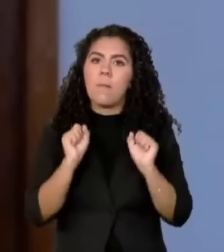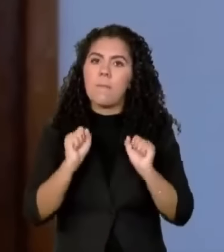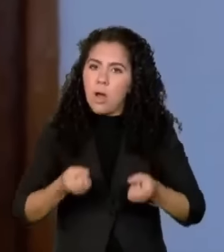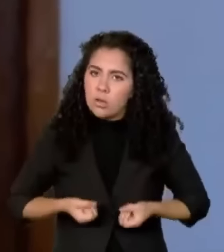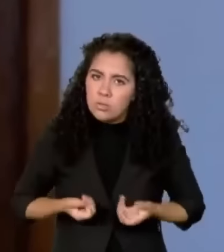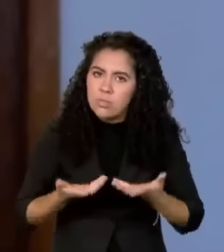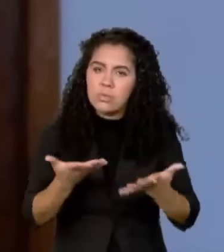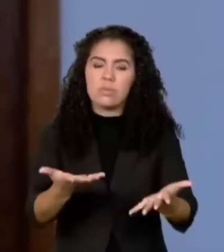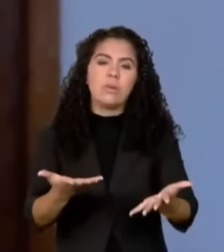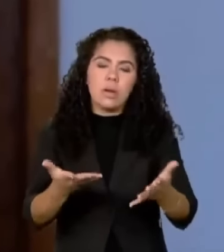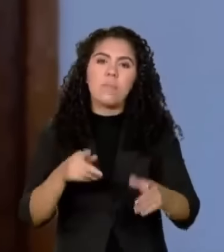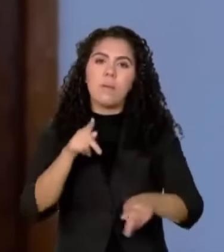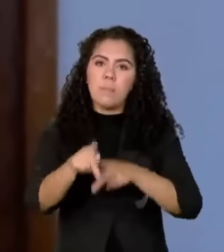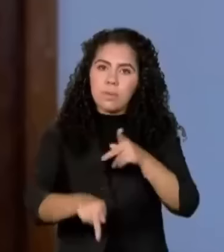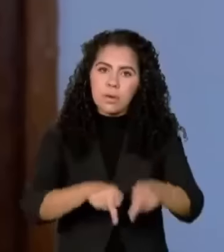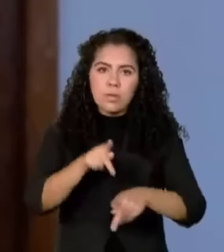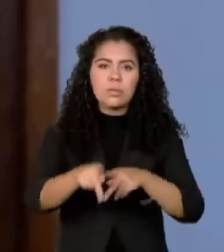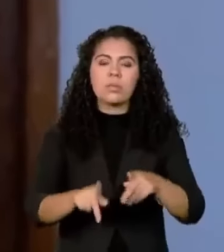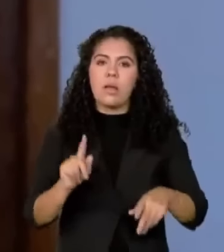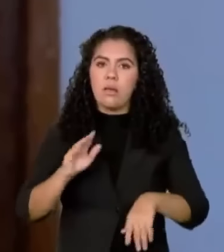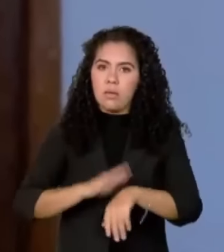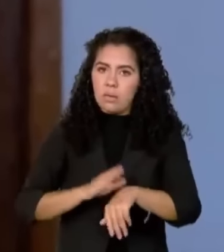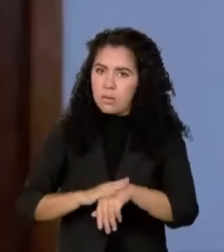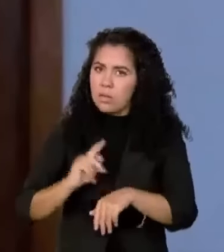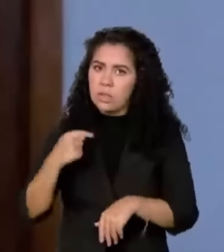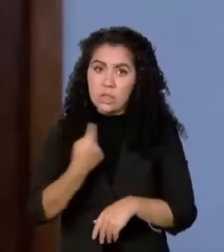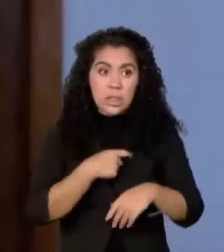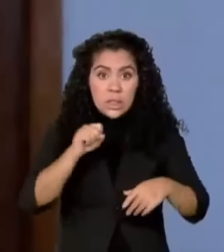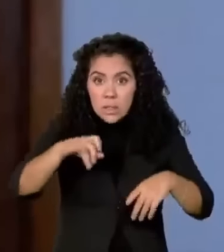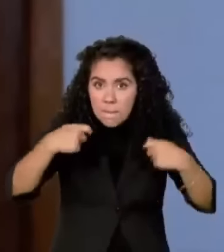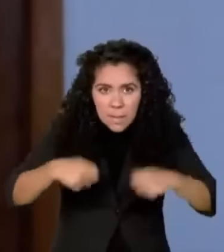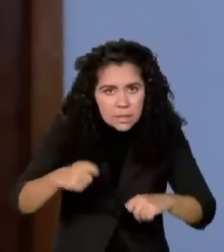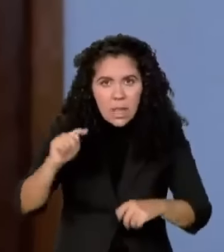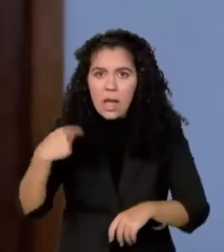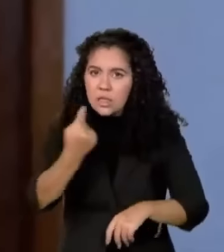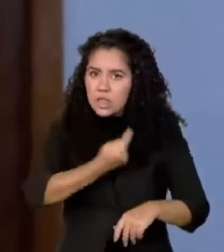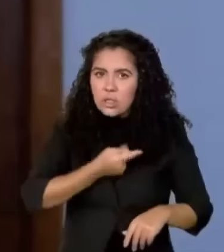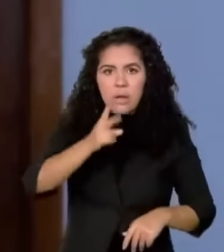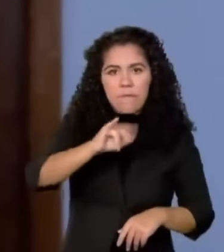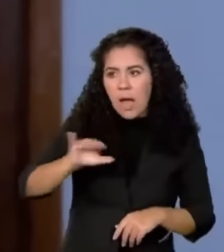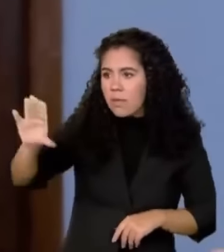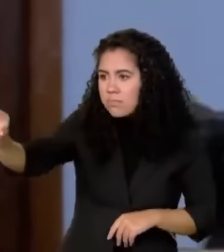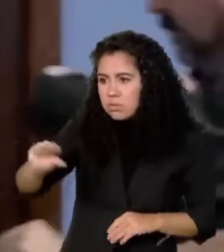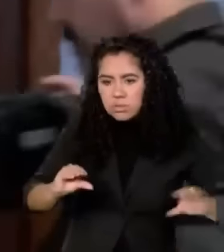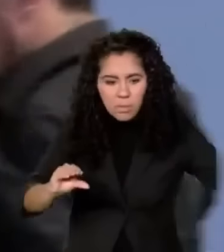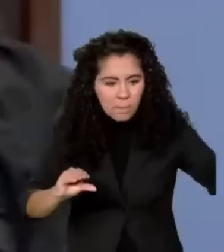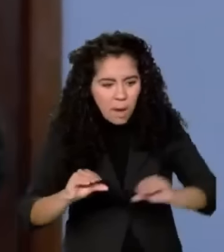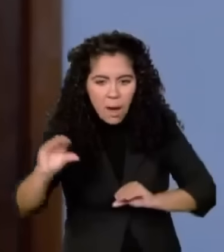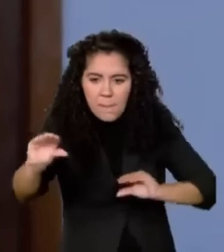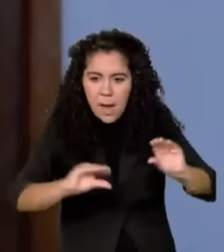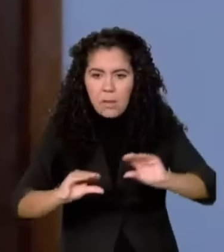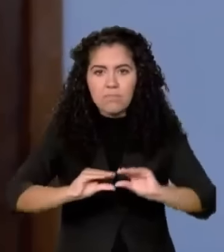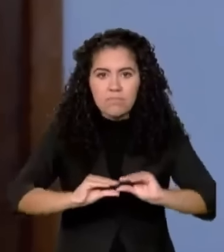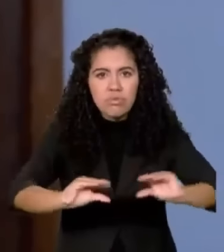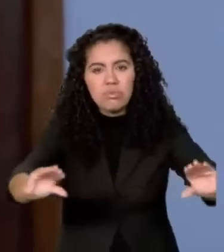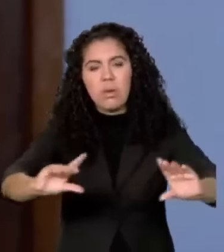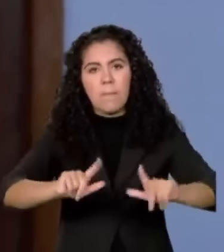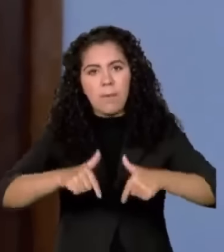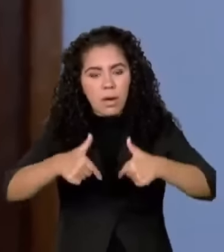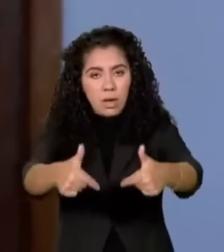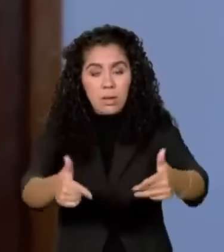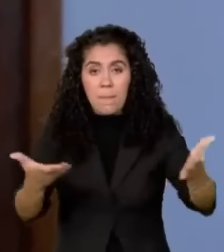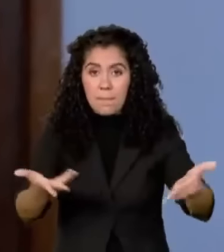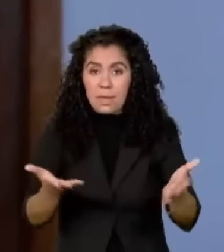também recursos por parte do Estado, a gente remaneja de onde tiver que remanejar para poder atender as comunidades que foram mais atingidas. Mas